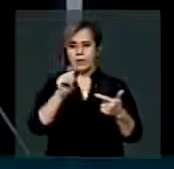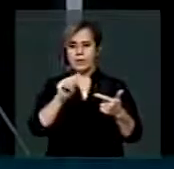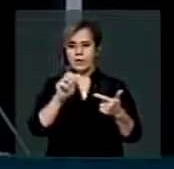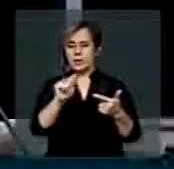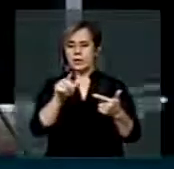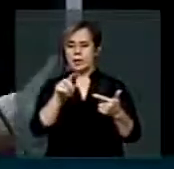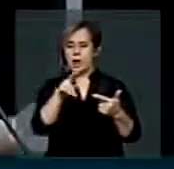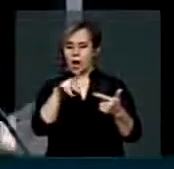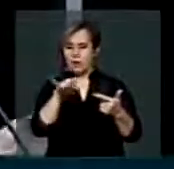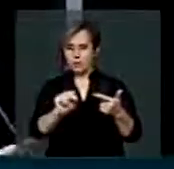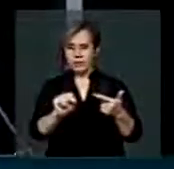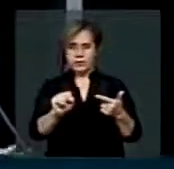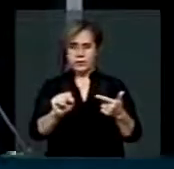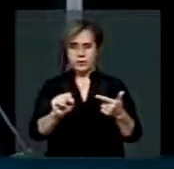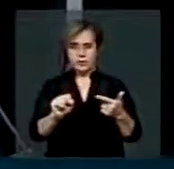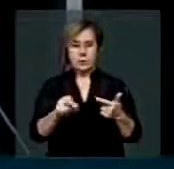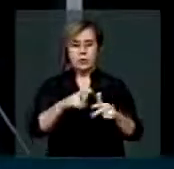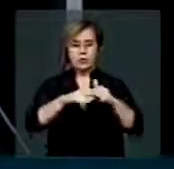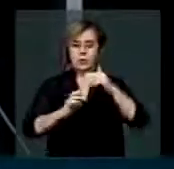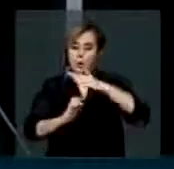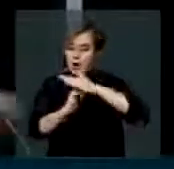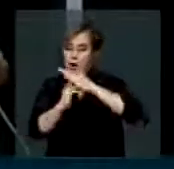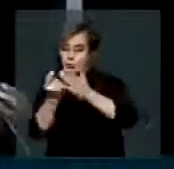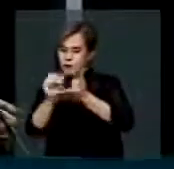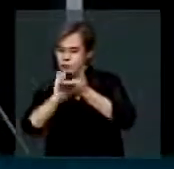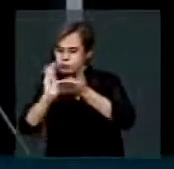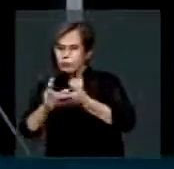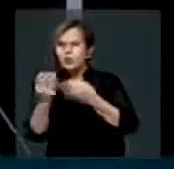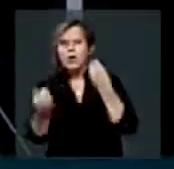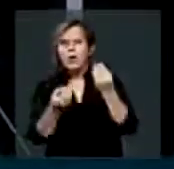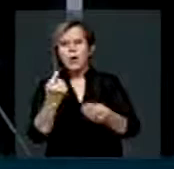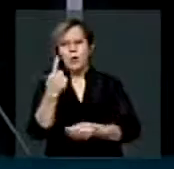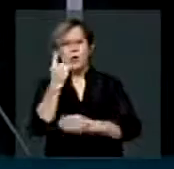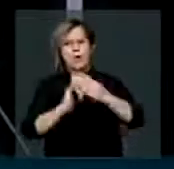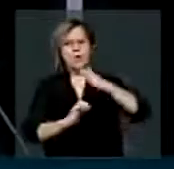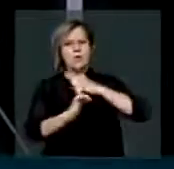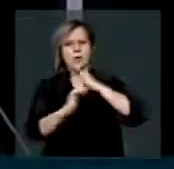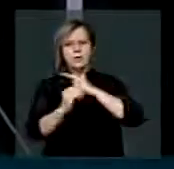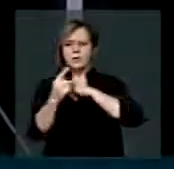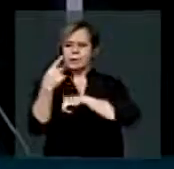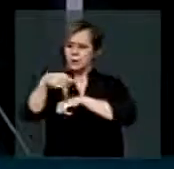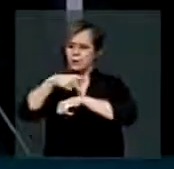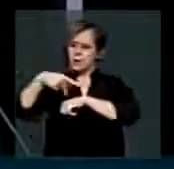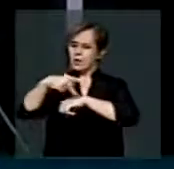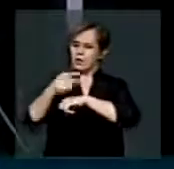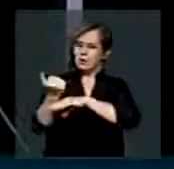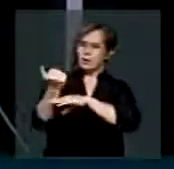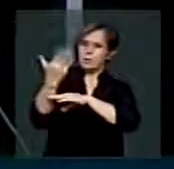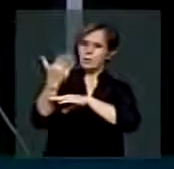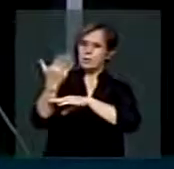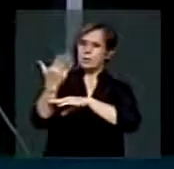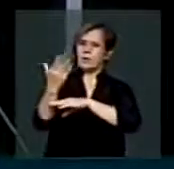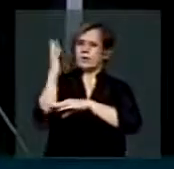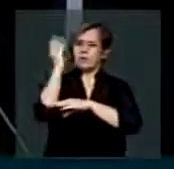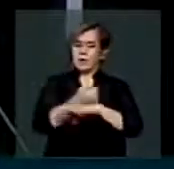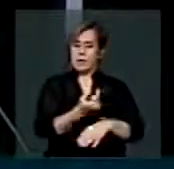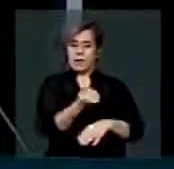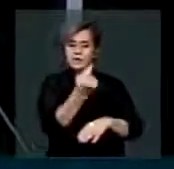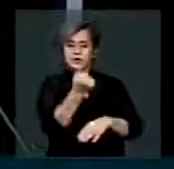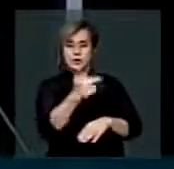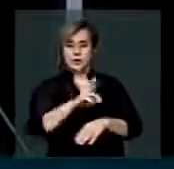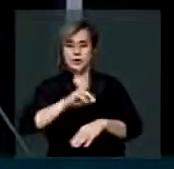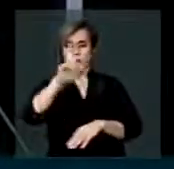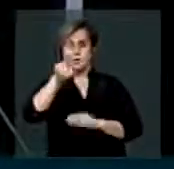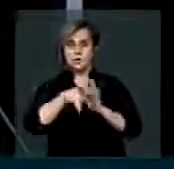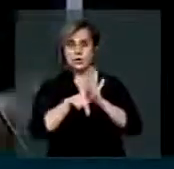Alves, é por culpa da empresa. Como é que pode uma empresa estrangeira colocar na conta de um diretor